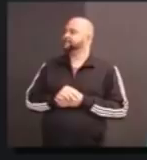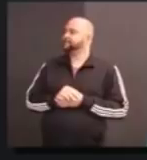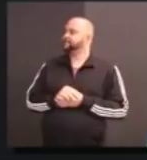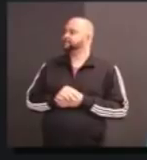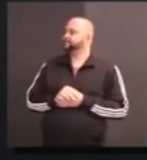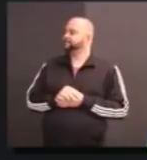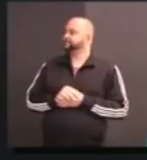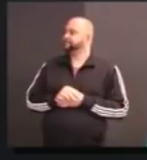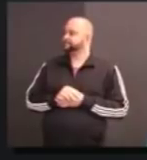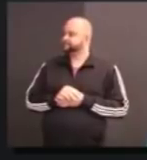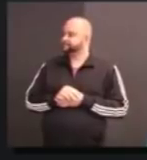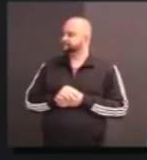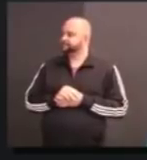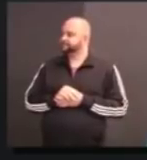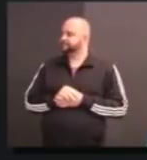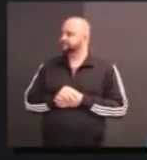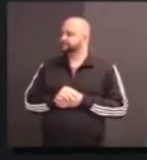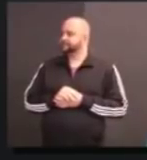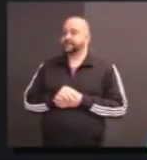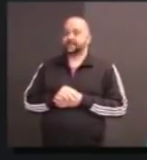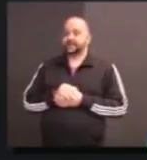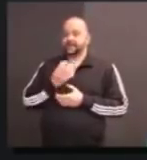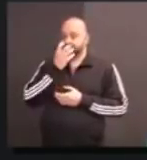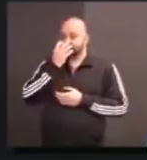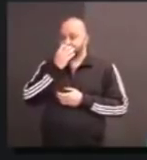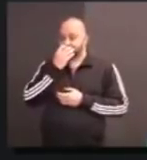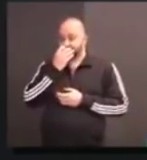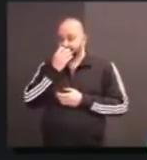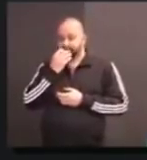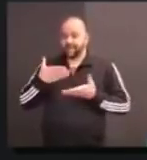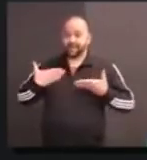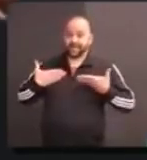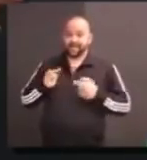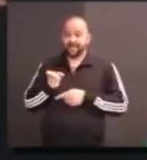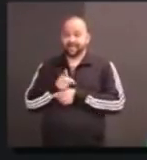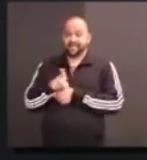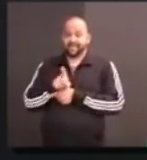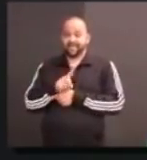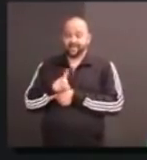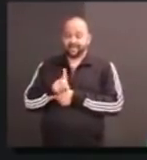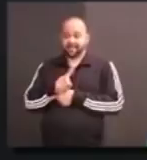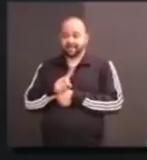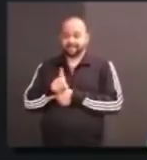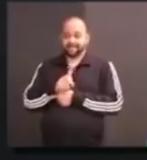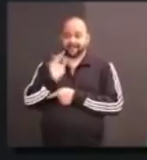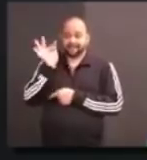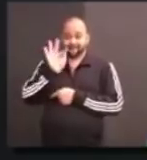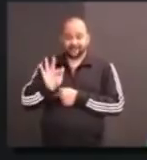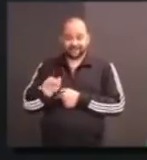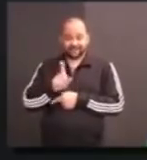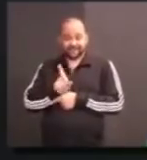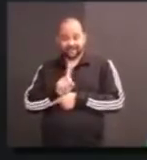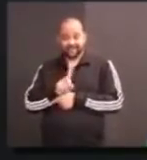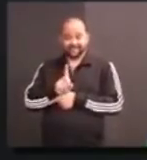cachorrinha, toda alegre, abanando a caldinha, toda alegre e feliz,